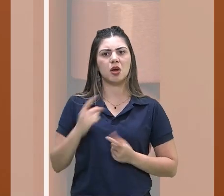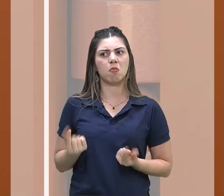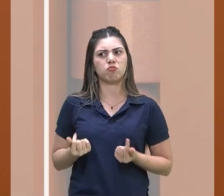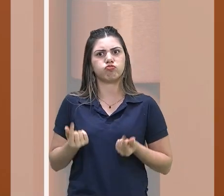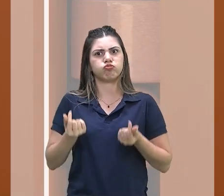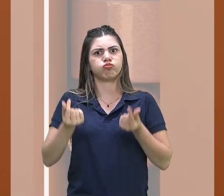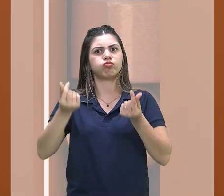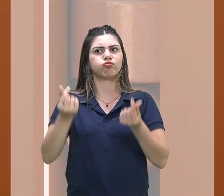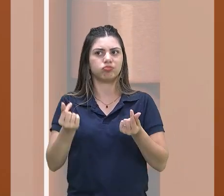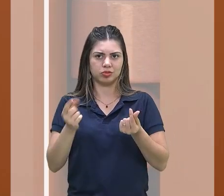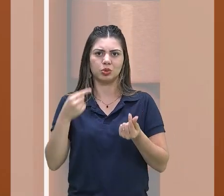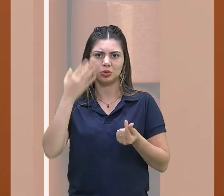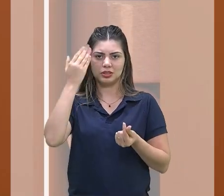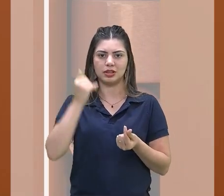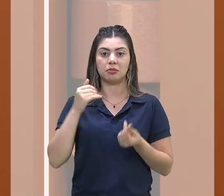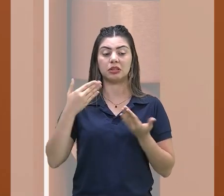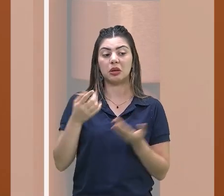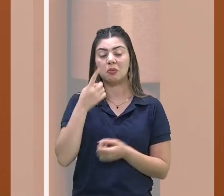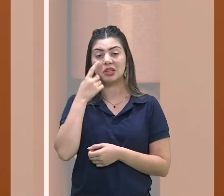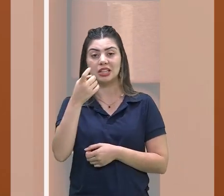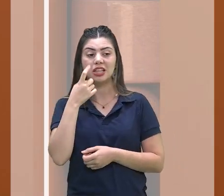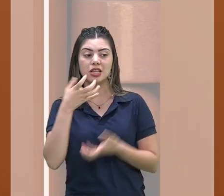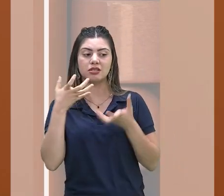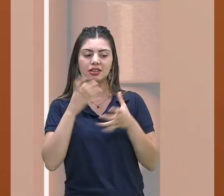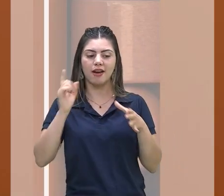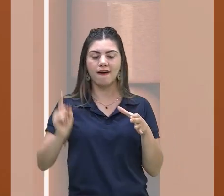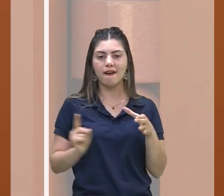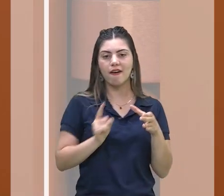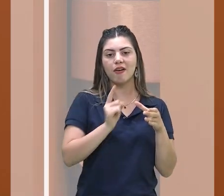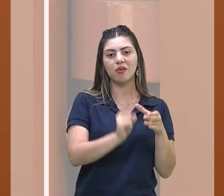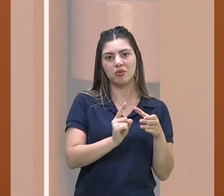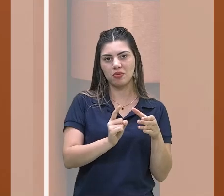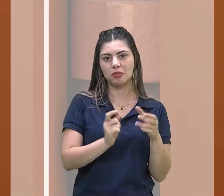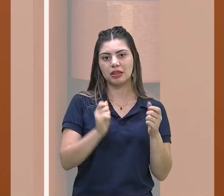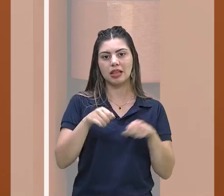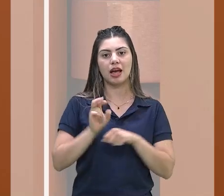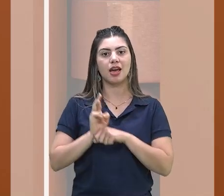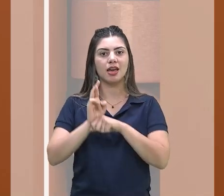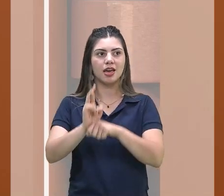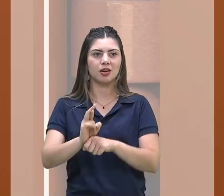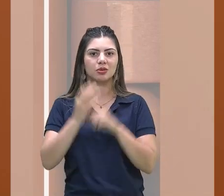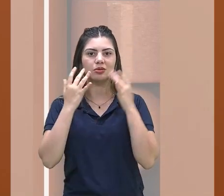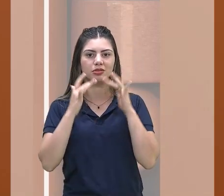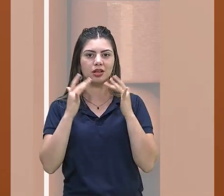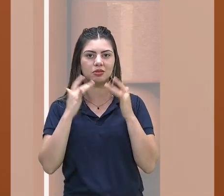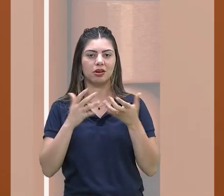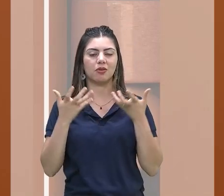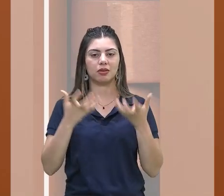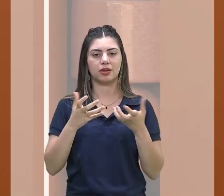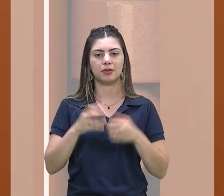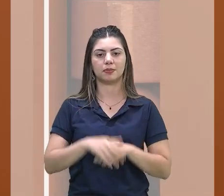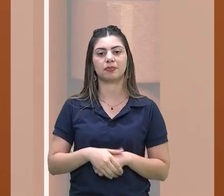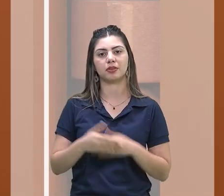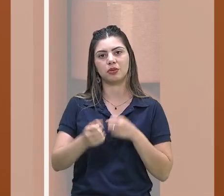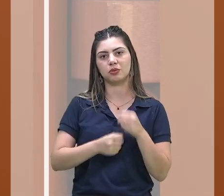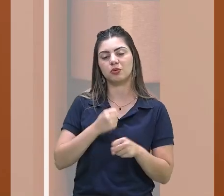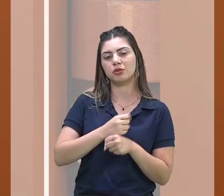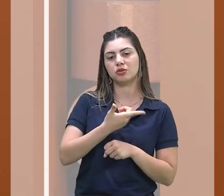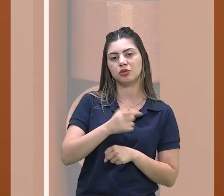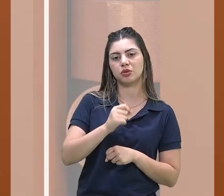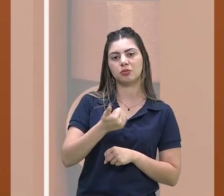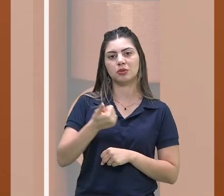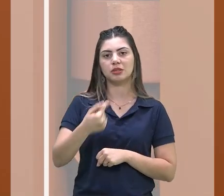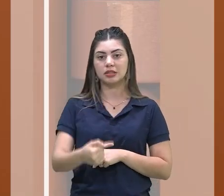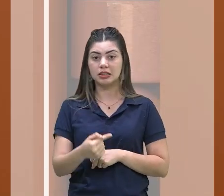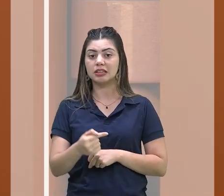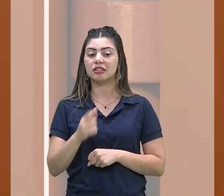esse interesse principalmente para o quê? Para pegar matéria-prima. Em 2017, teve essa conversa que